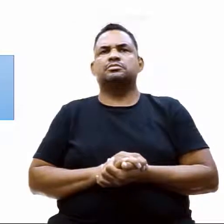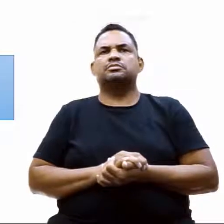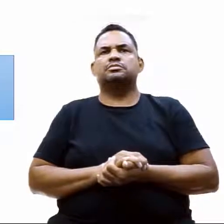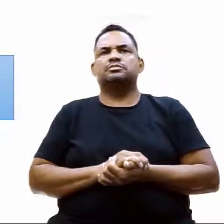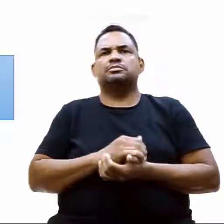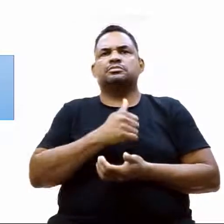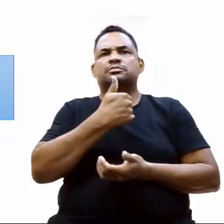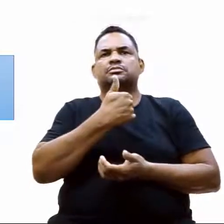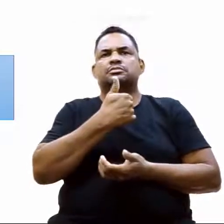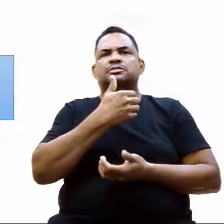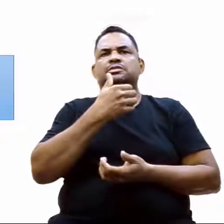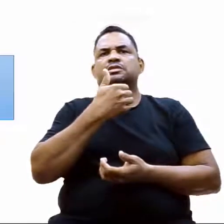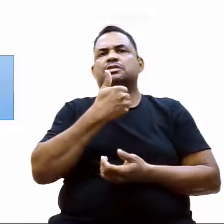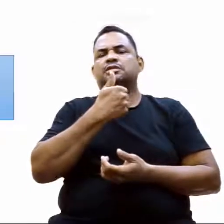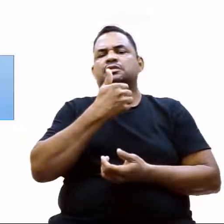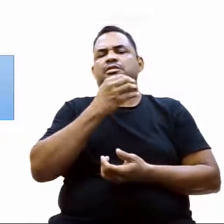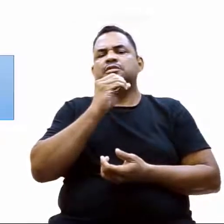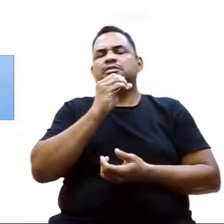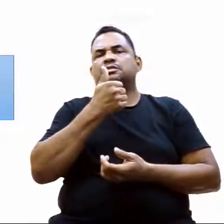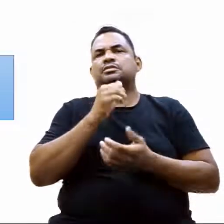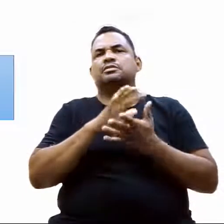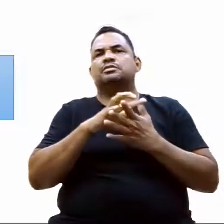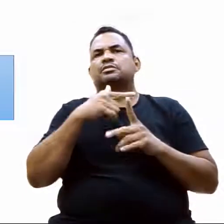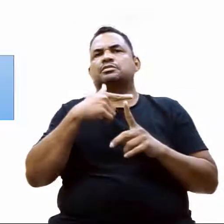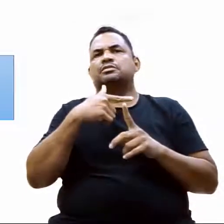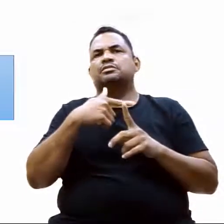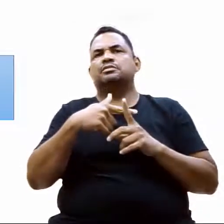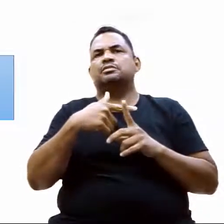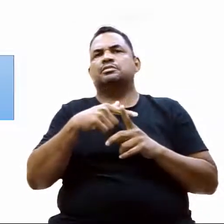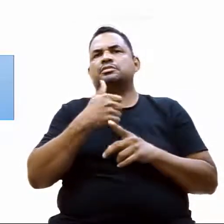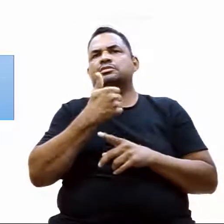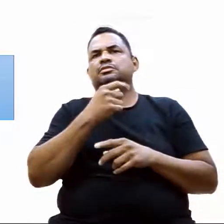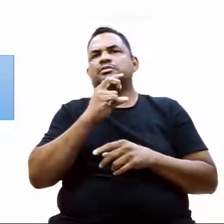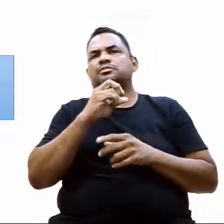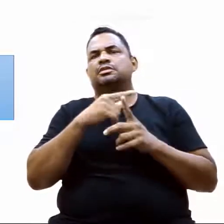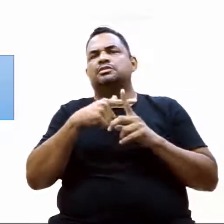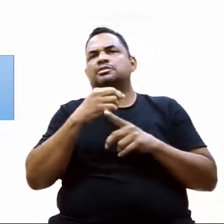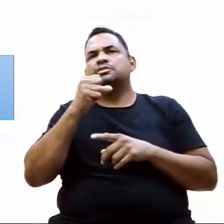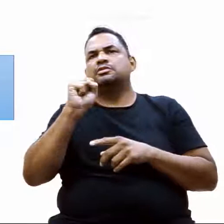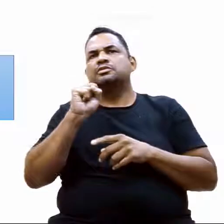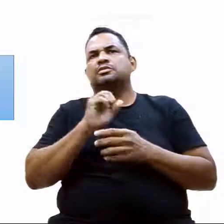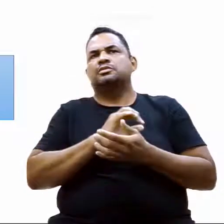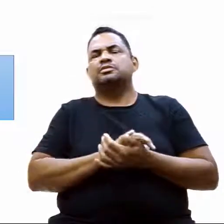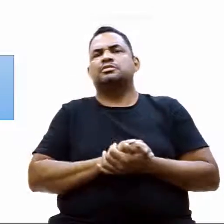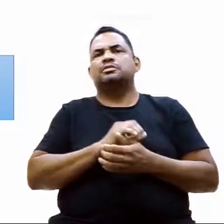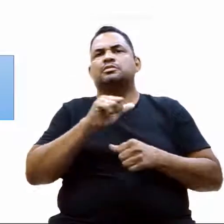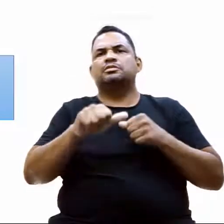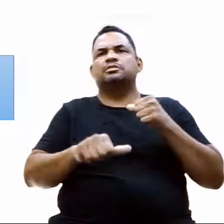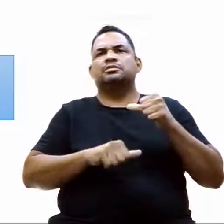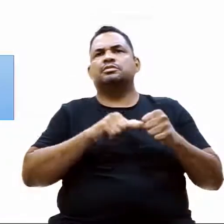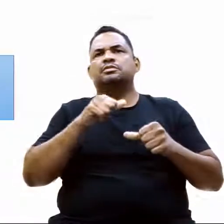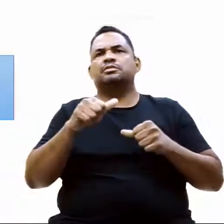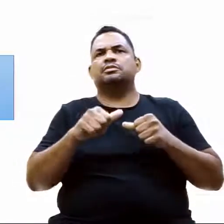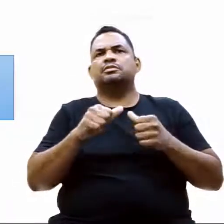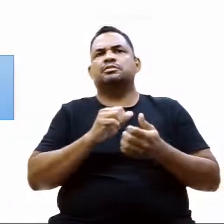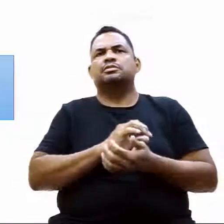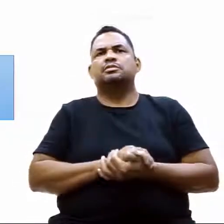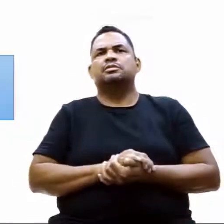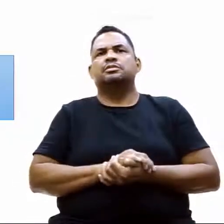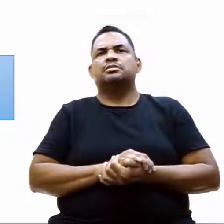100,5 mais 8 no reagentes, o que era antes a massa do reagentes, se transformou depois